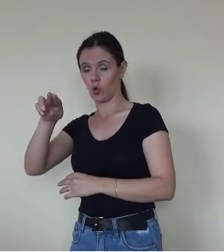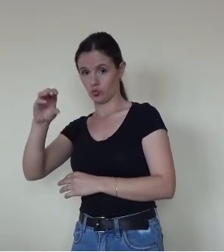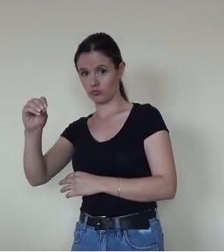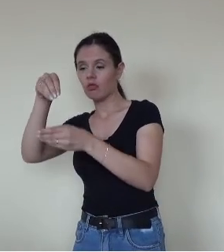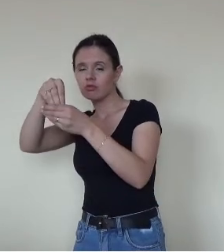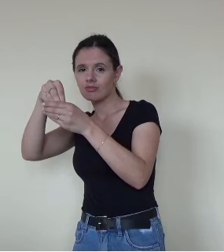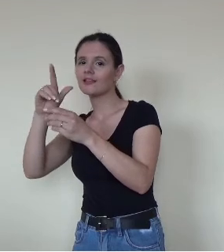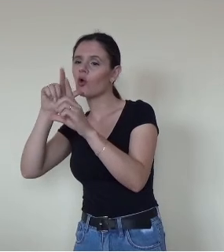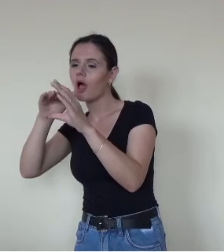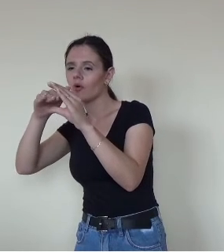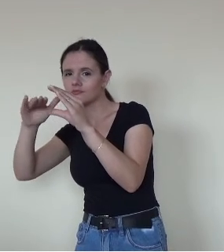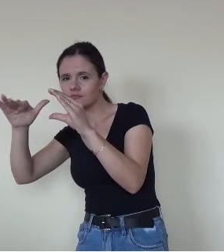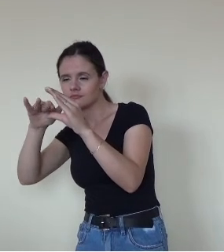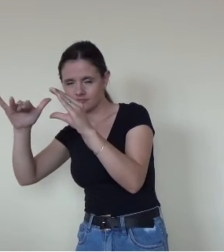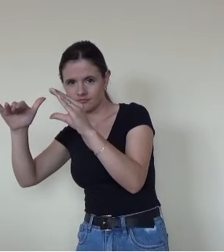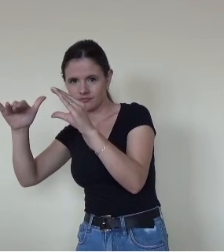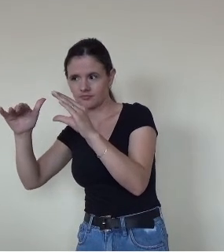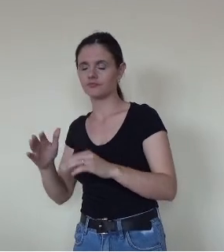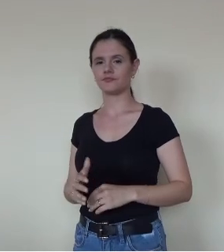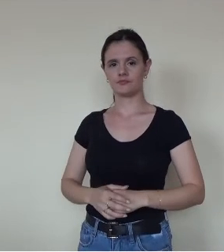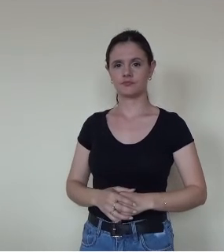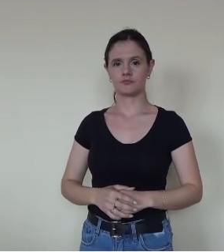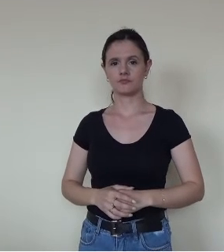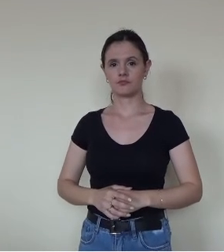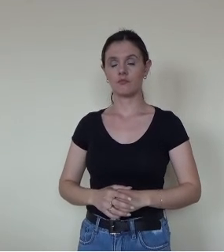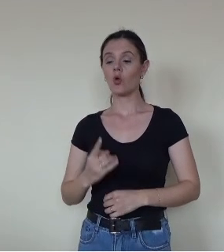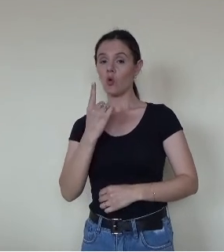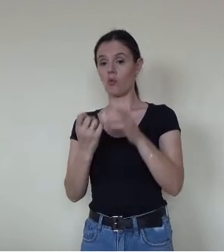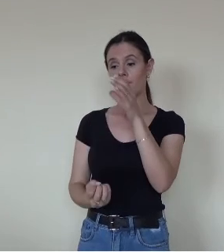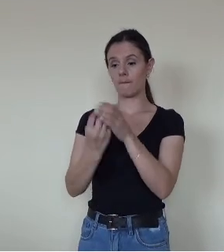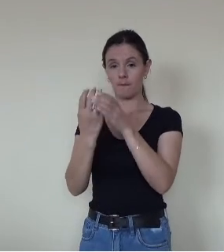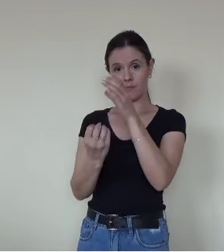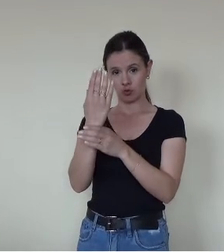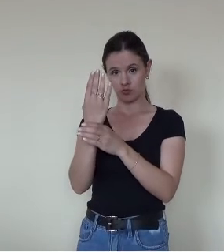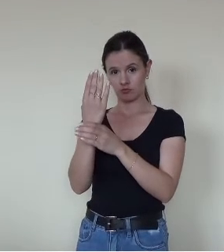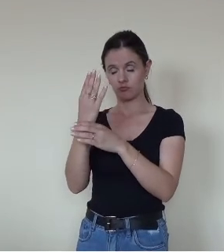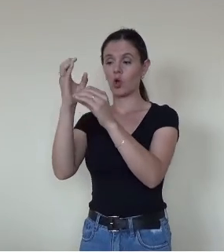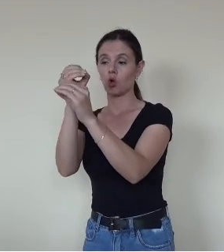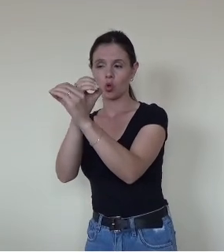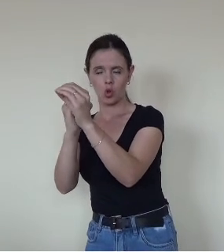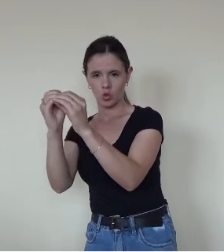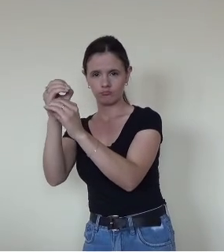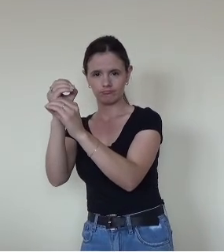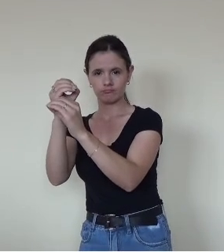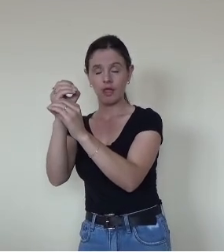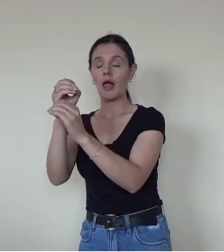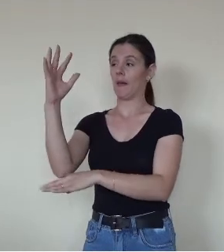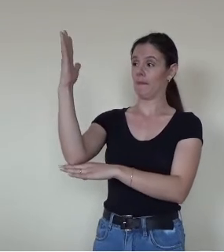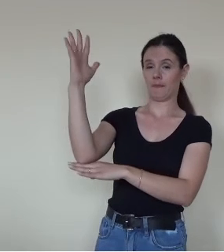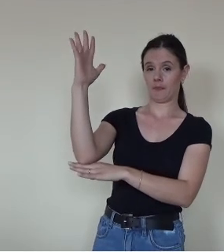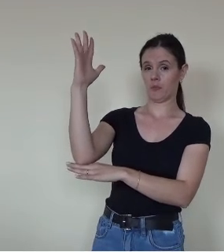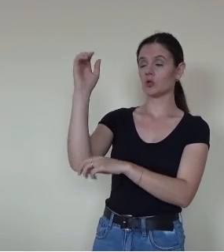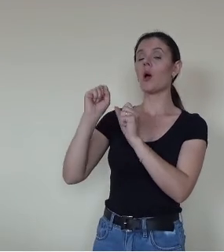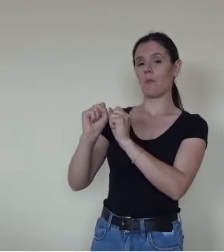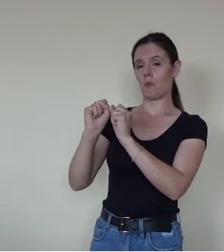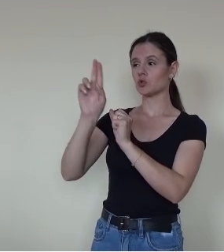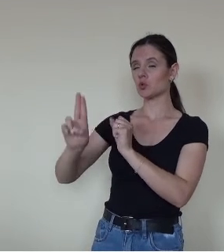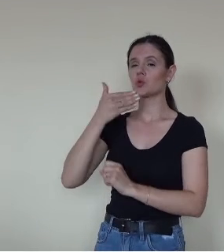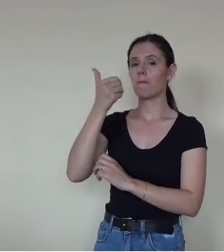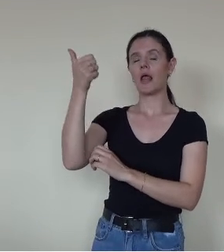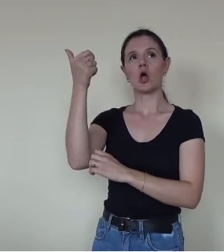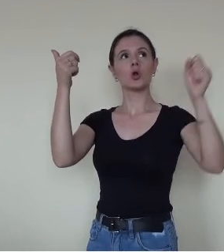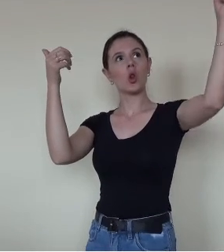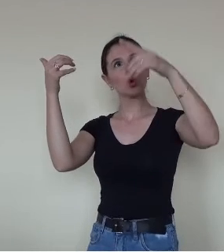Uma aplicação biotecnológica dos cloroplastos é a ideia de que as plantas possam aproveitar melhor a luz solar para o seu desenvolvimento, fixando